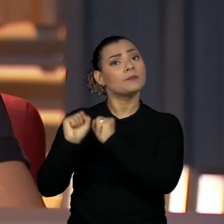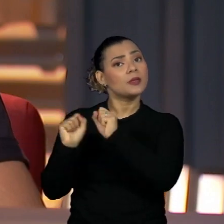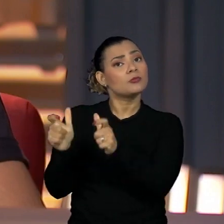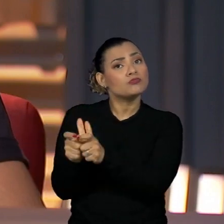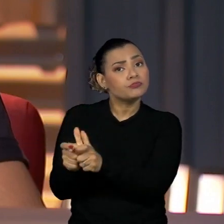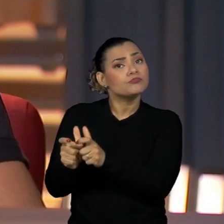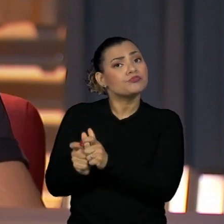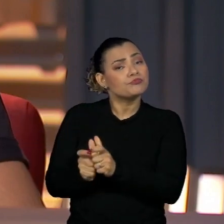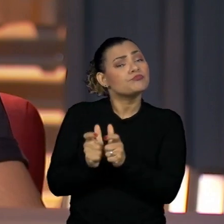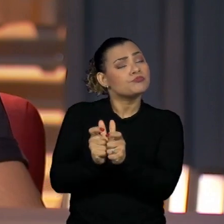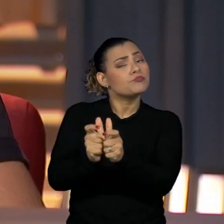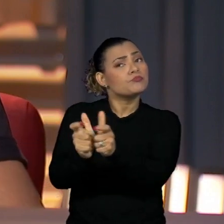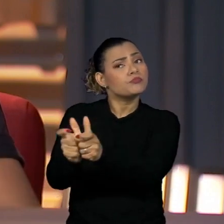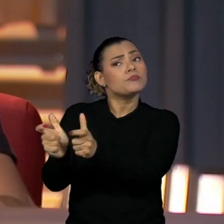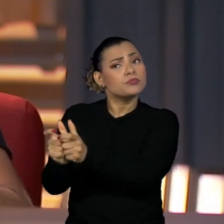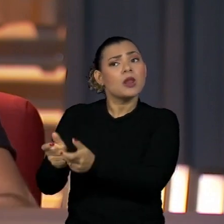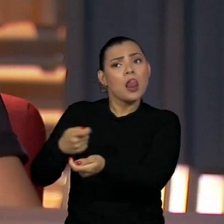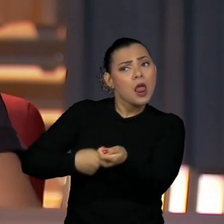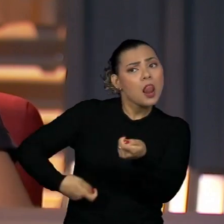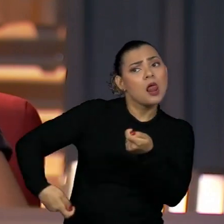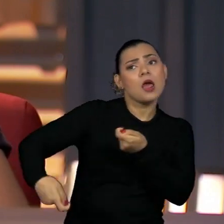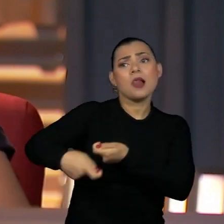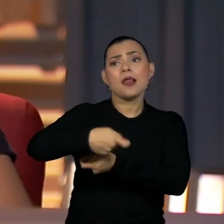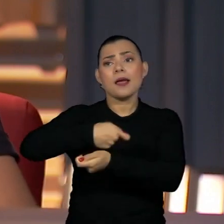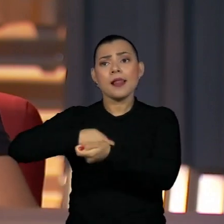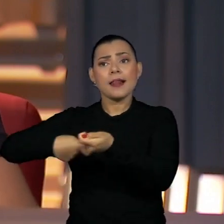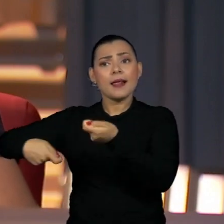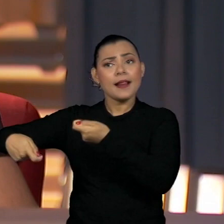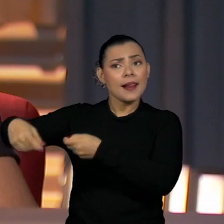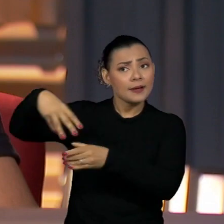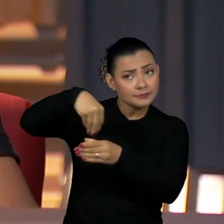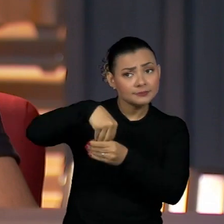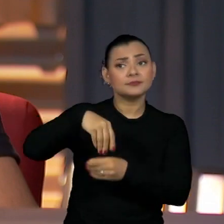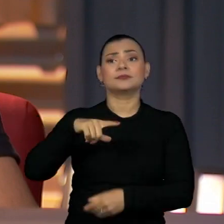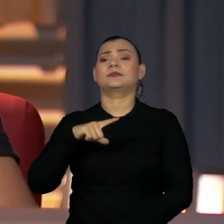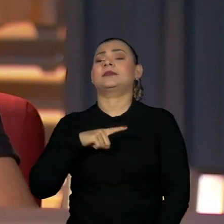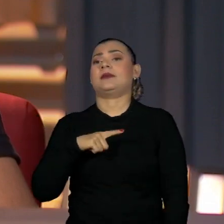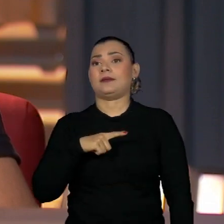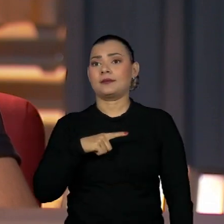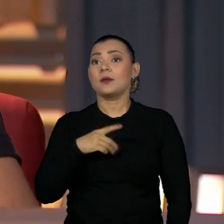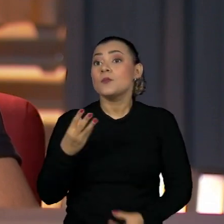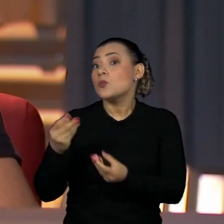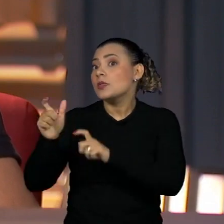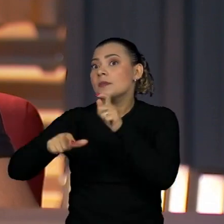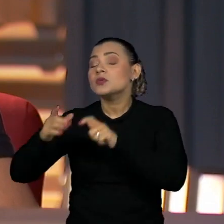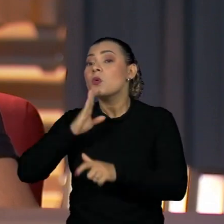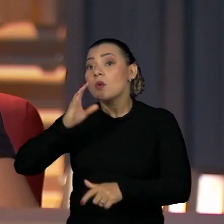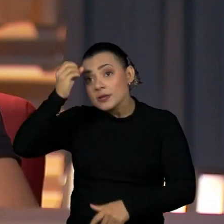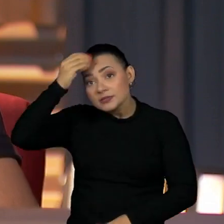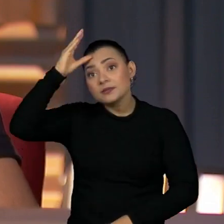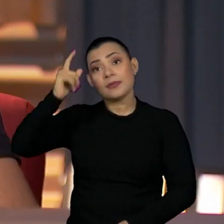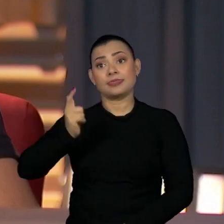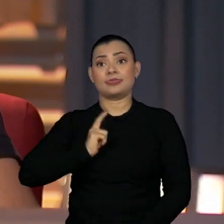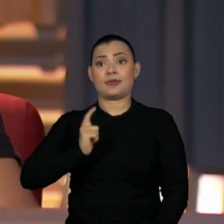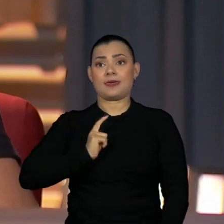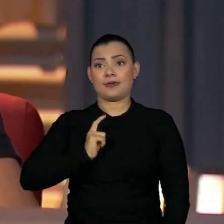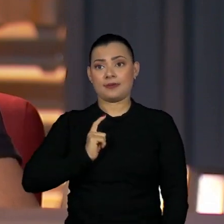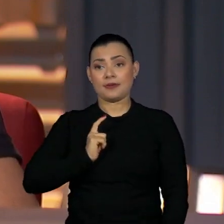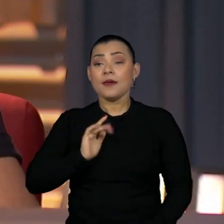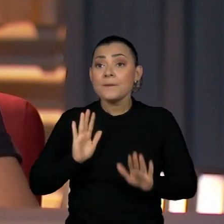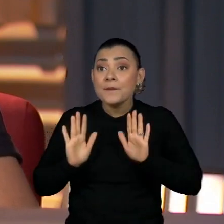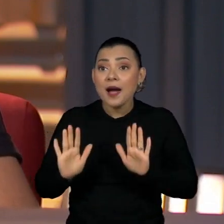empresas que estão ali movimentando a economia local, tem muita gente que tem o conhecimento e eu digo